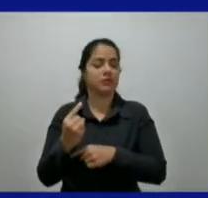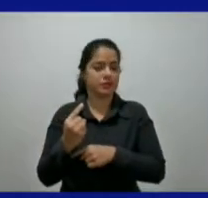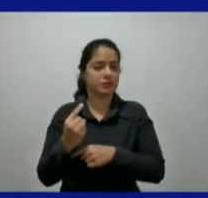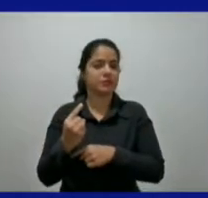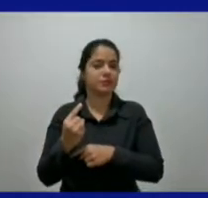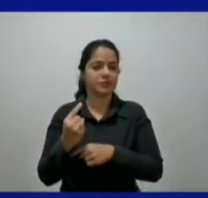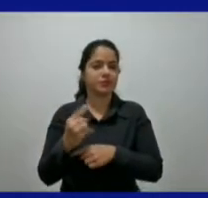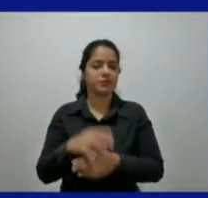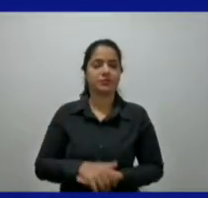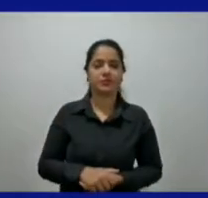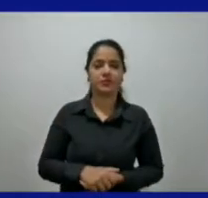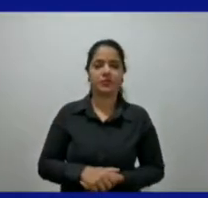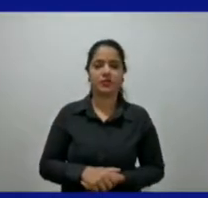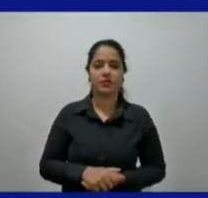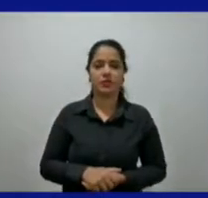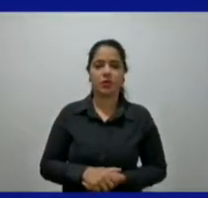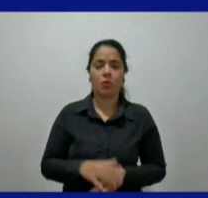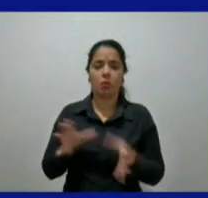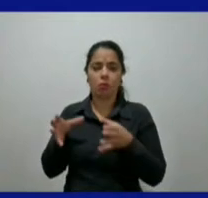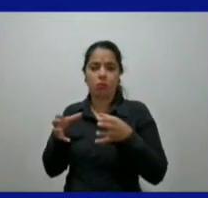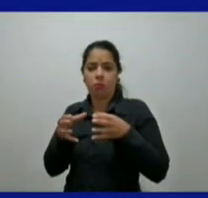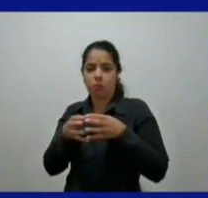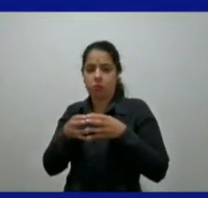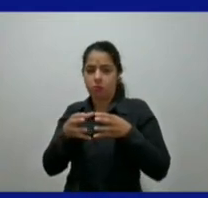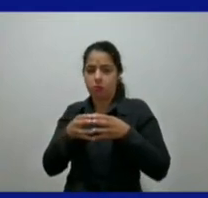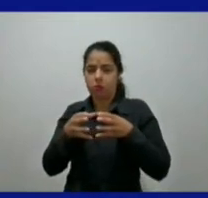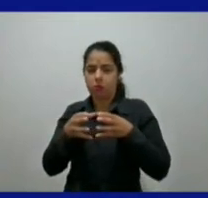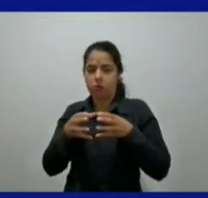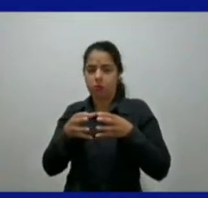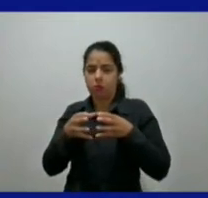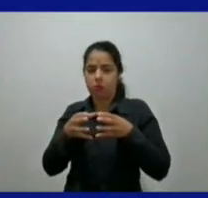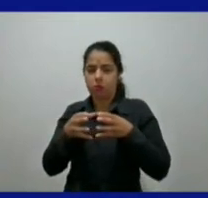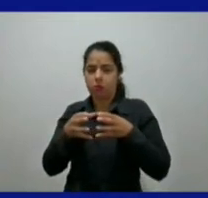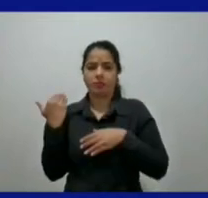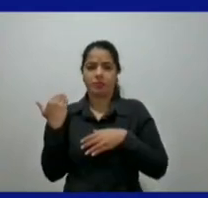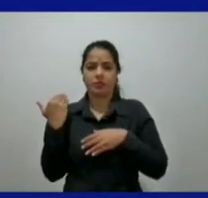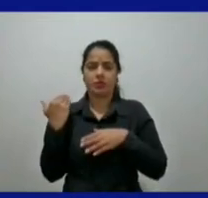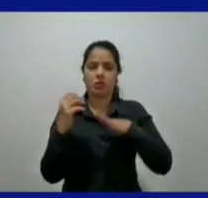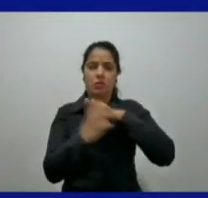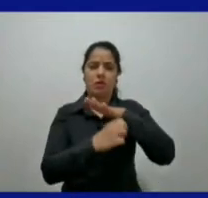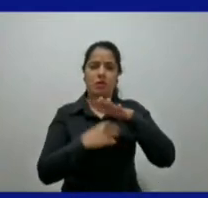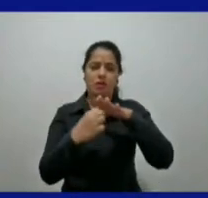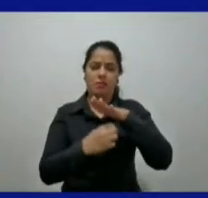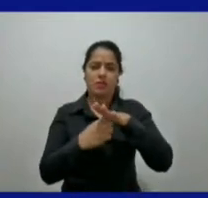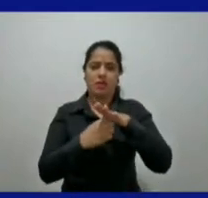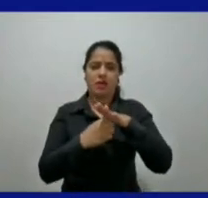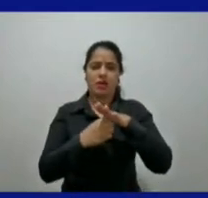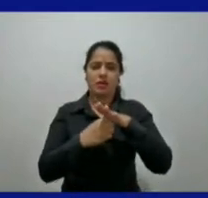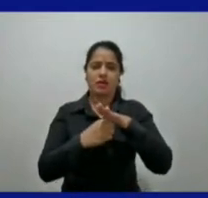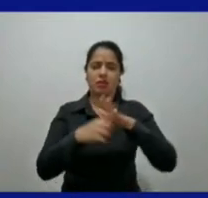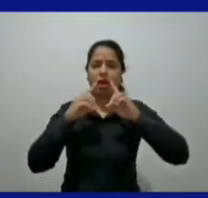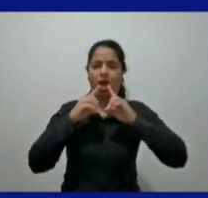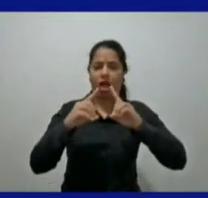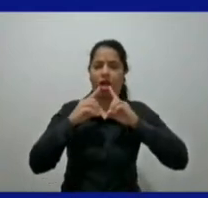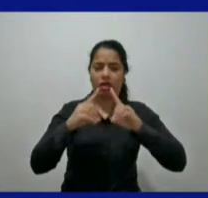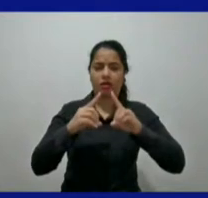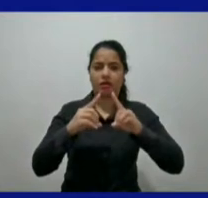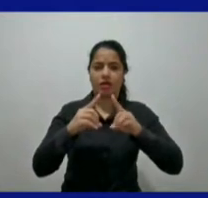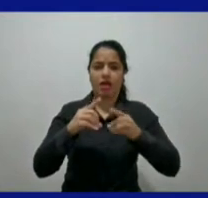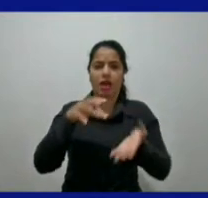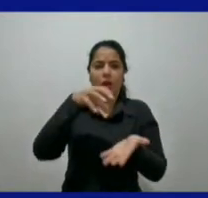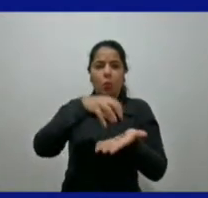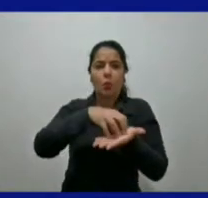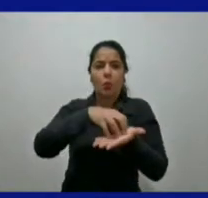antigamente elas faziam um protesto diante de uma empresa e era um fenômeno local.